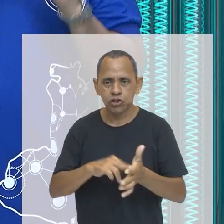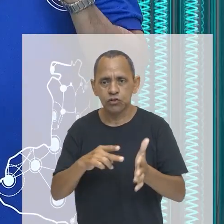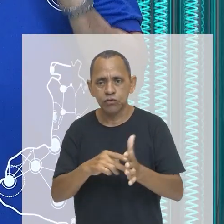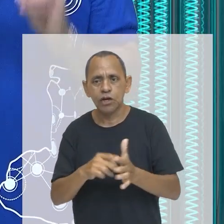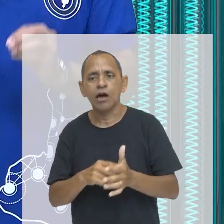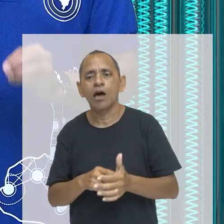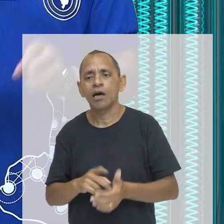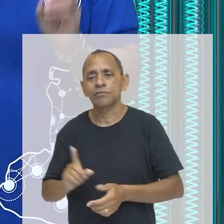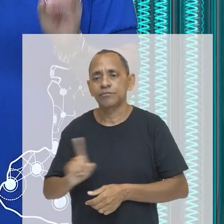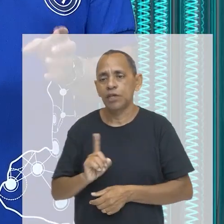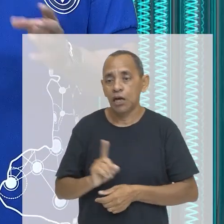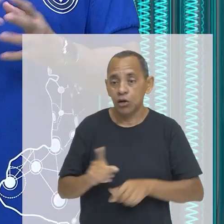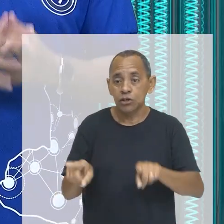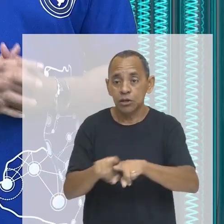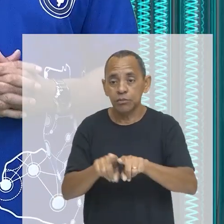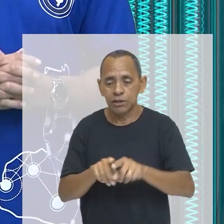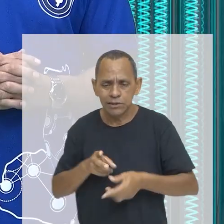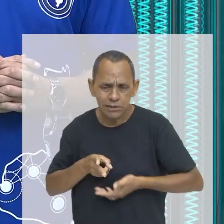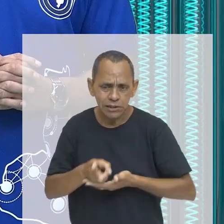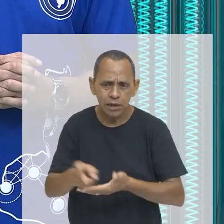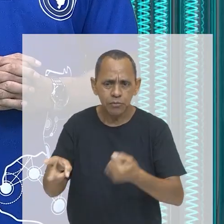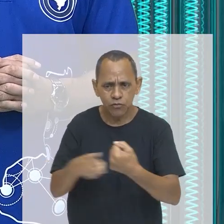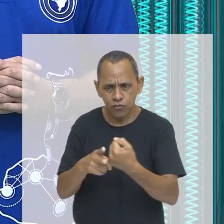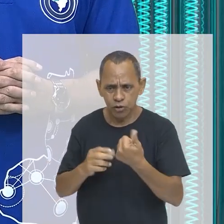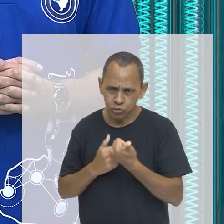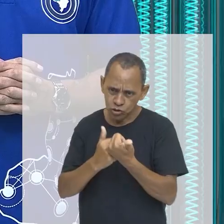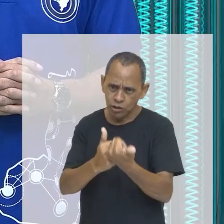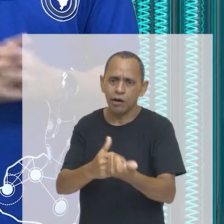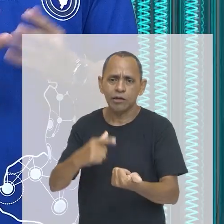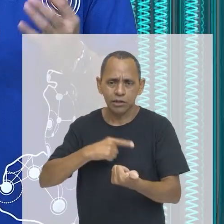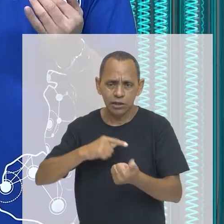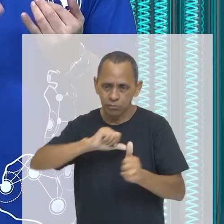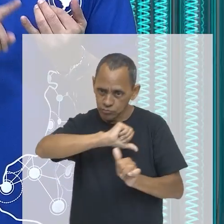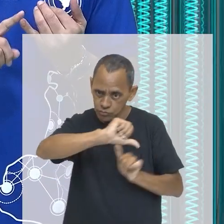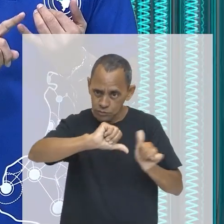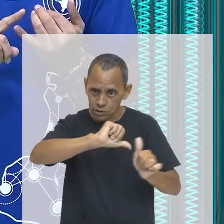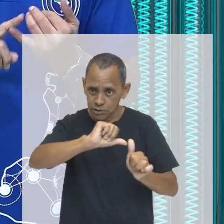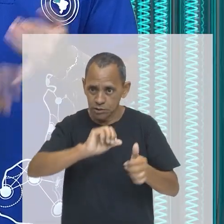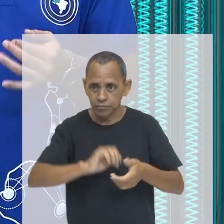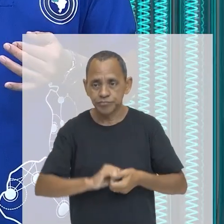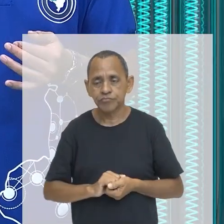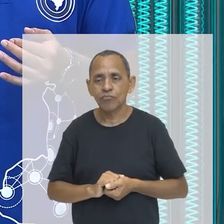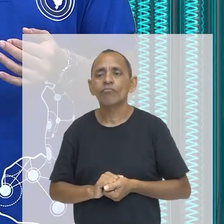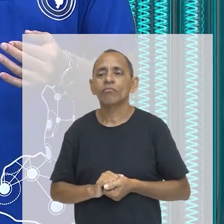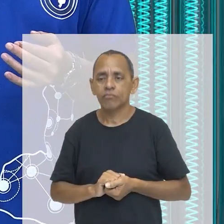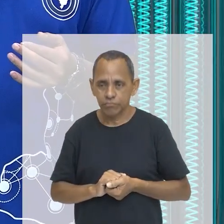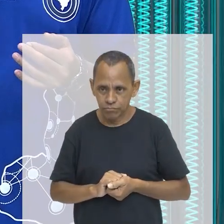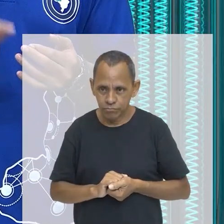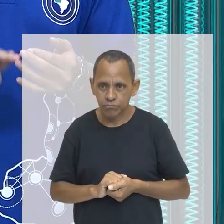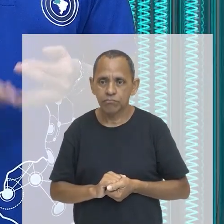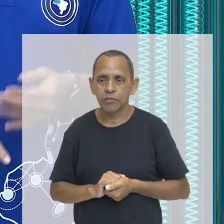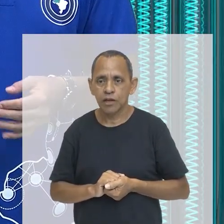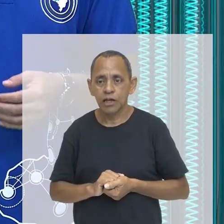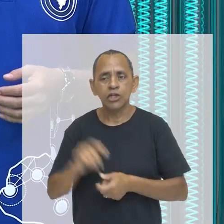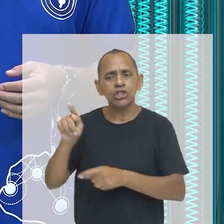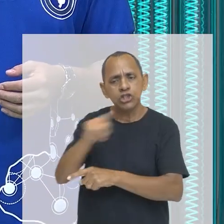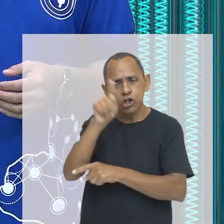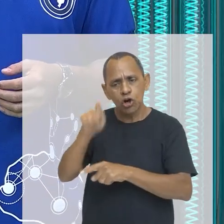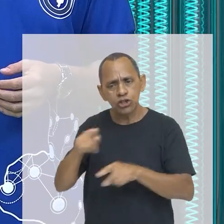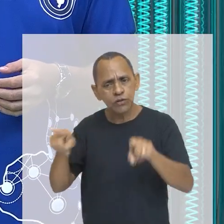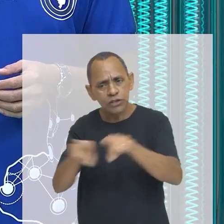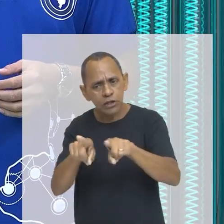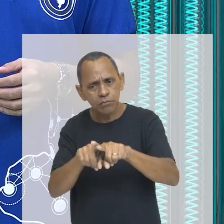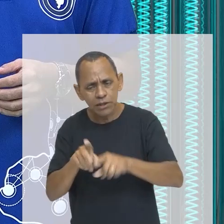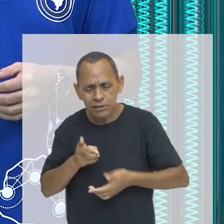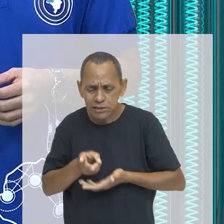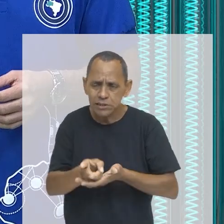certo? Sempre o verbo auxiliar que sofre essas mudanças. Frases interrogativas é ele que muda de lugar, frase negativa é sempre